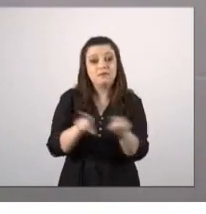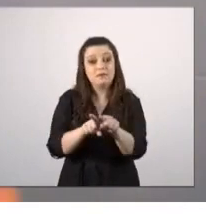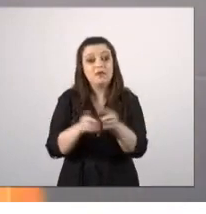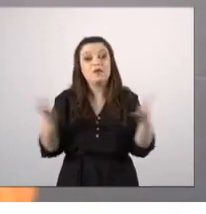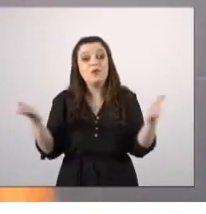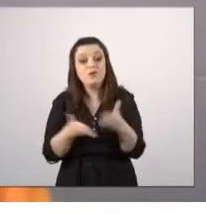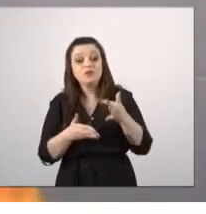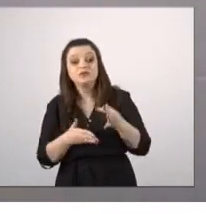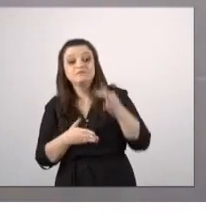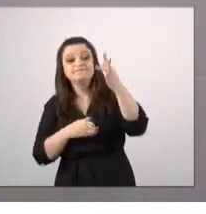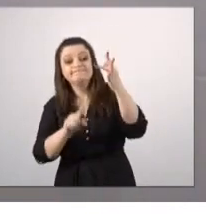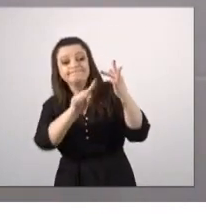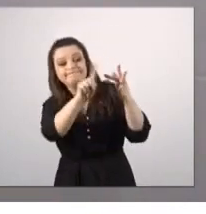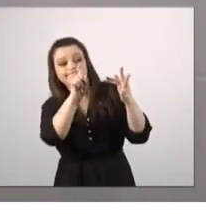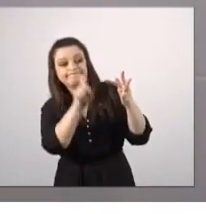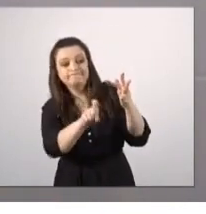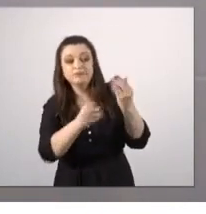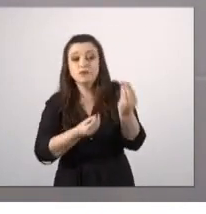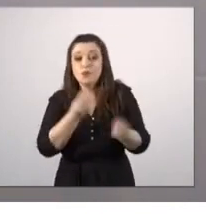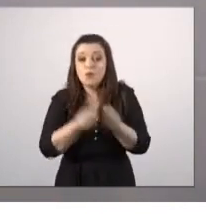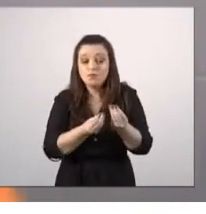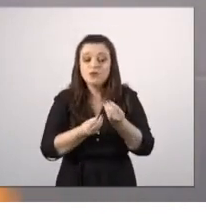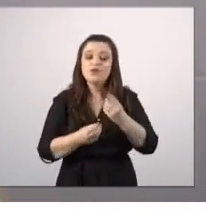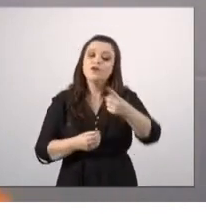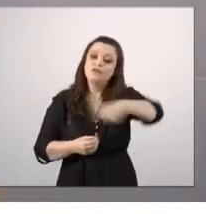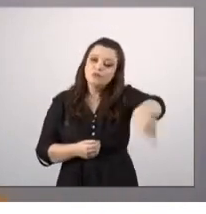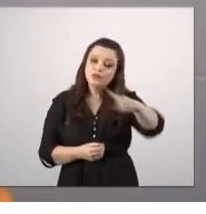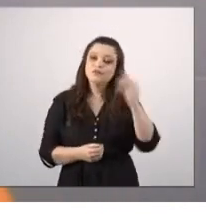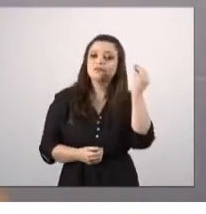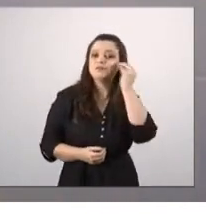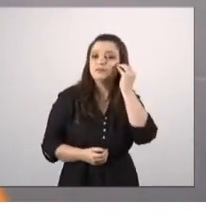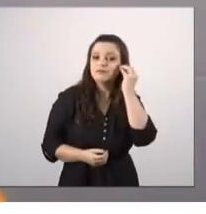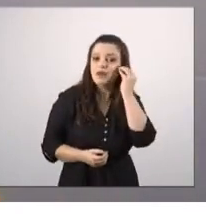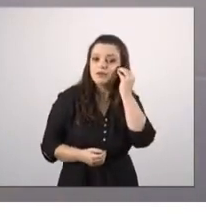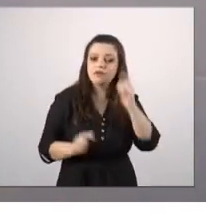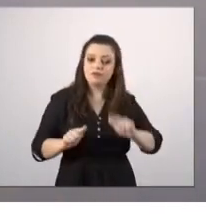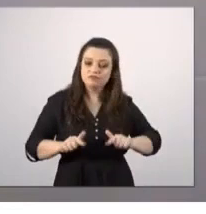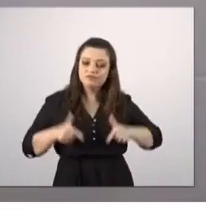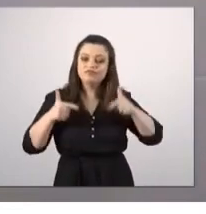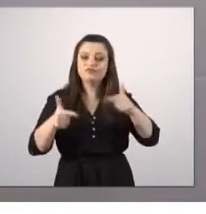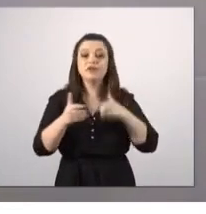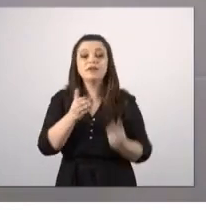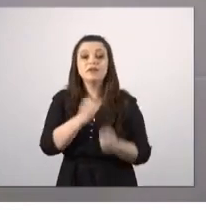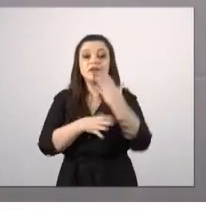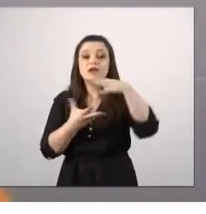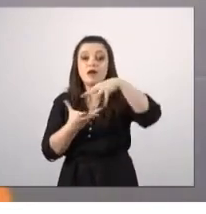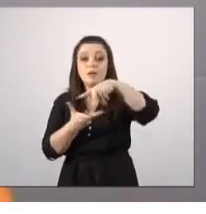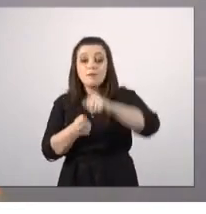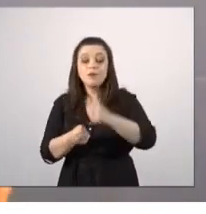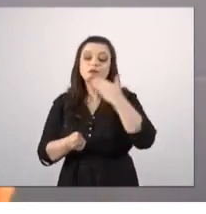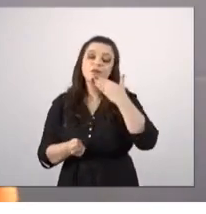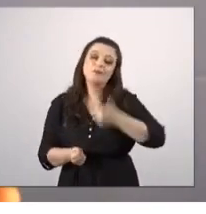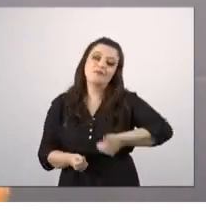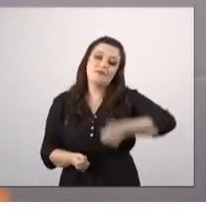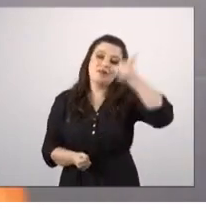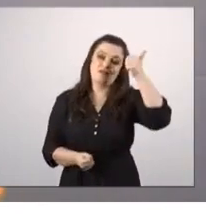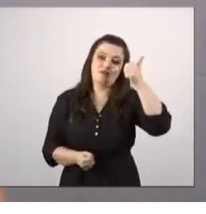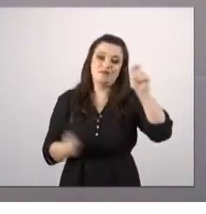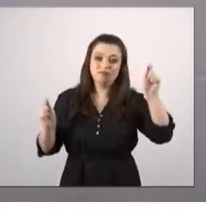pandemia, tentem, a partir das ações de vocês, criar o mundo que vocês gostariam de viver.